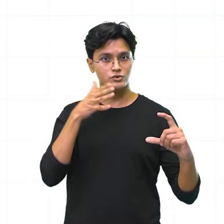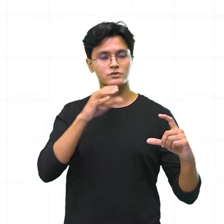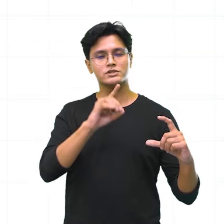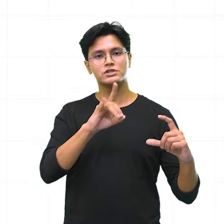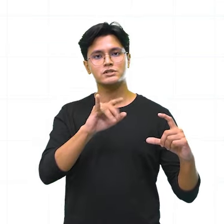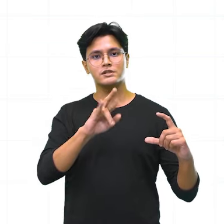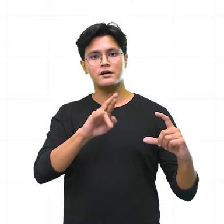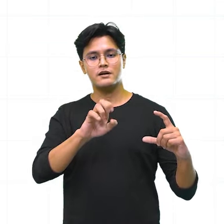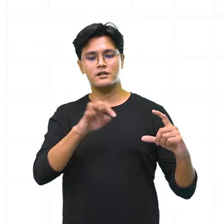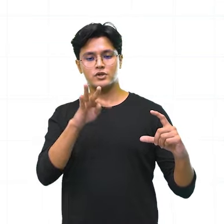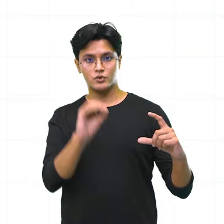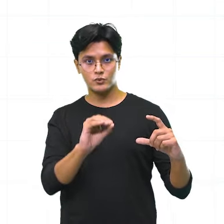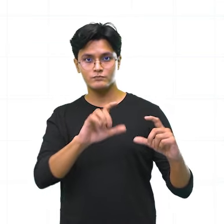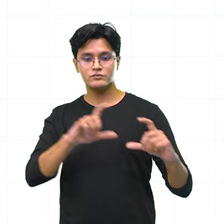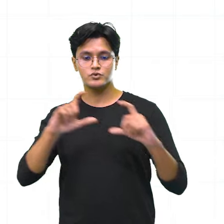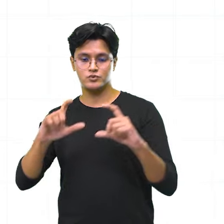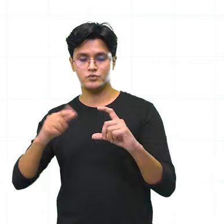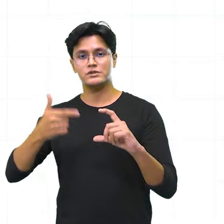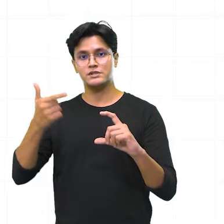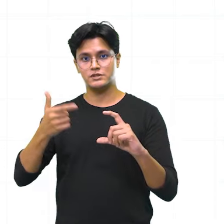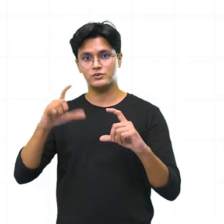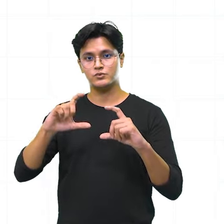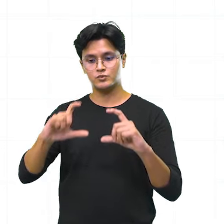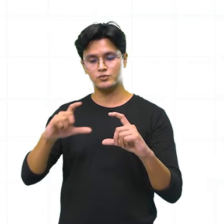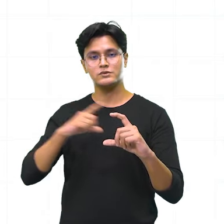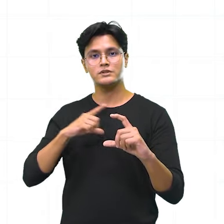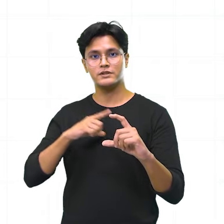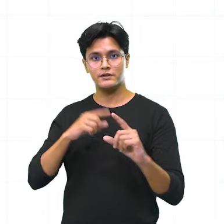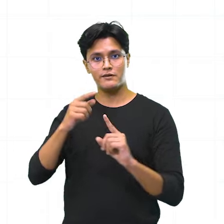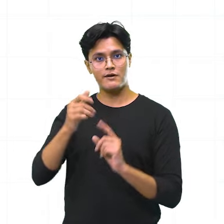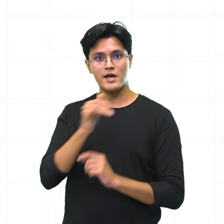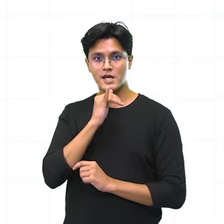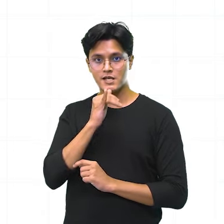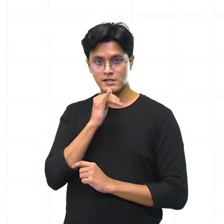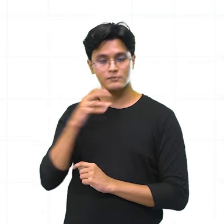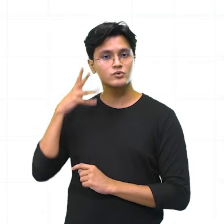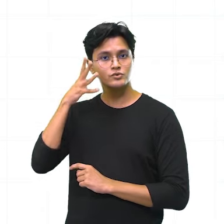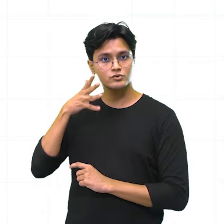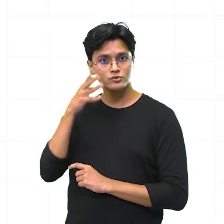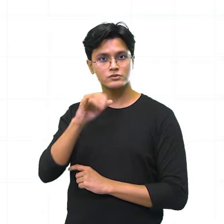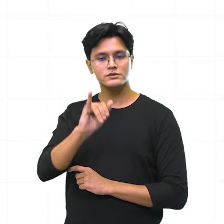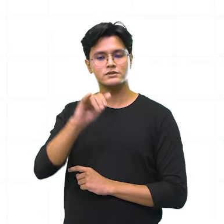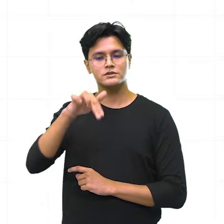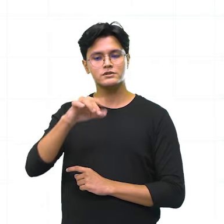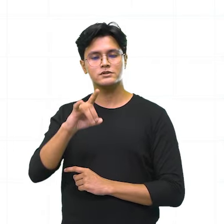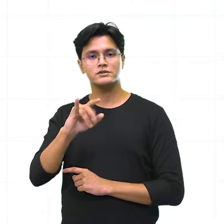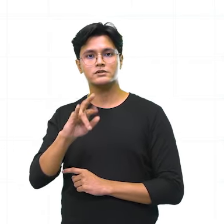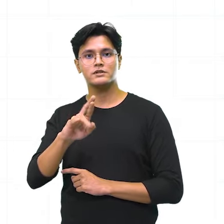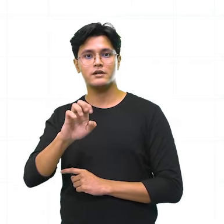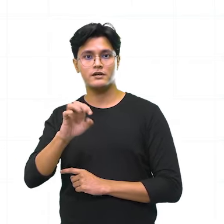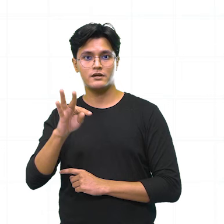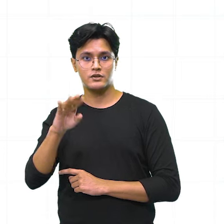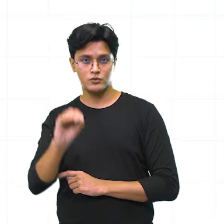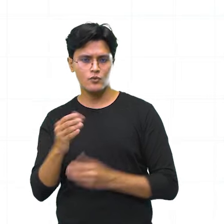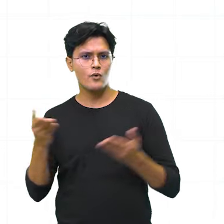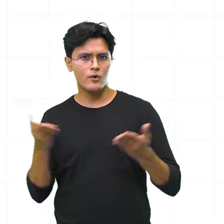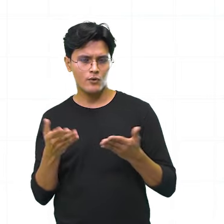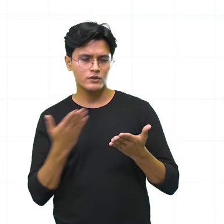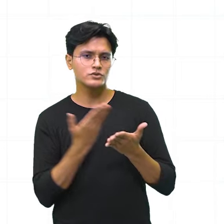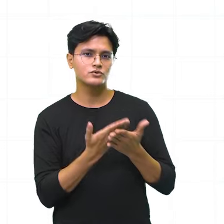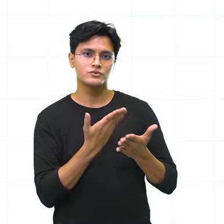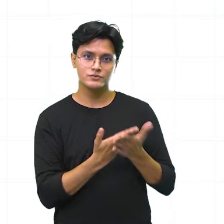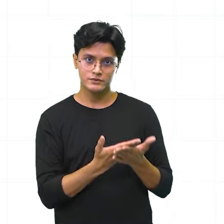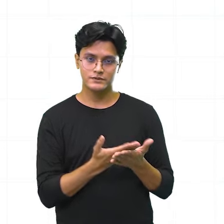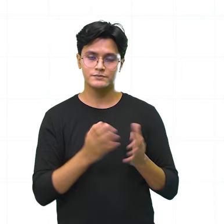e o discurso indireto no segundo quadro. Mas por que, professor, né? Qual é a diferença? É isso que nós vamos estudar